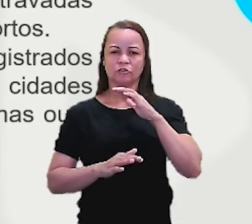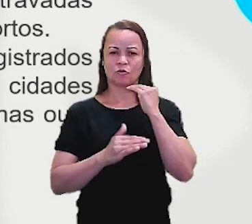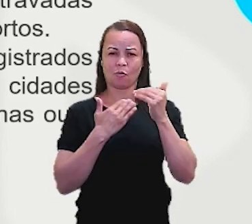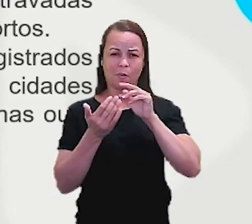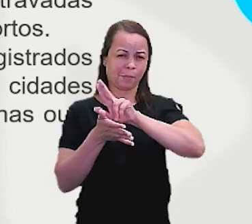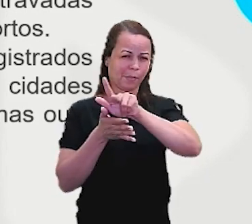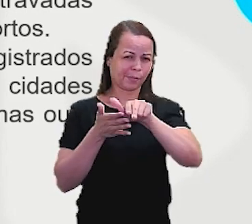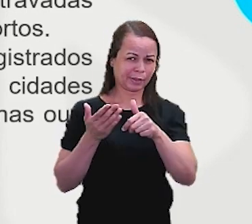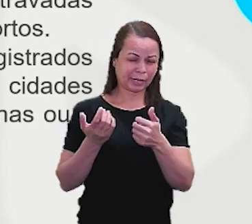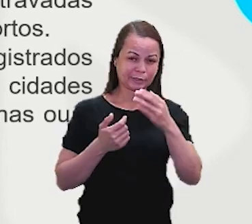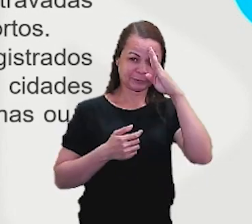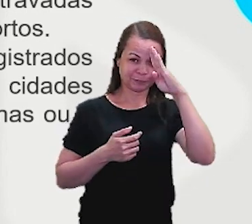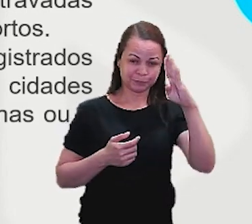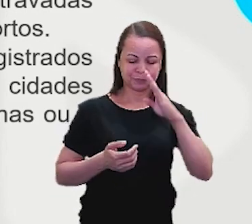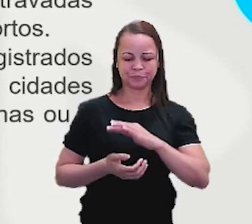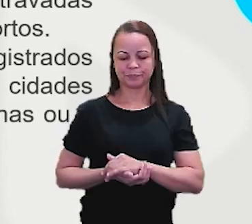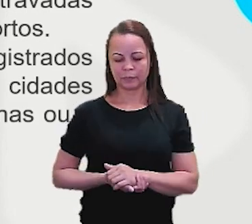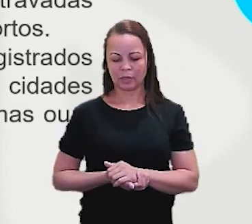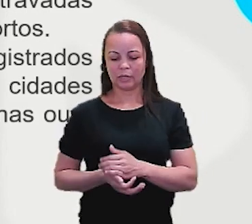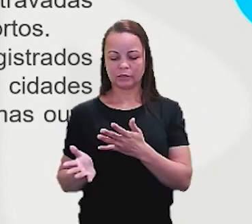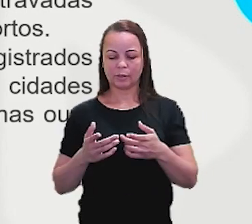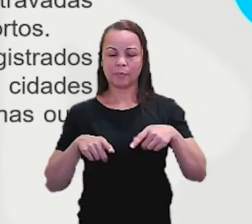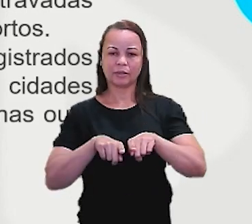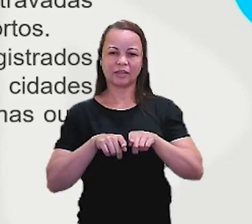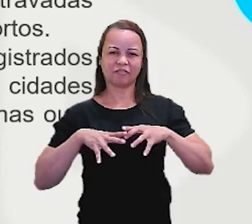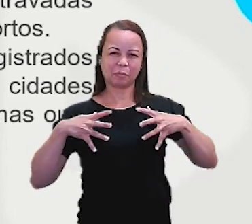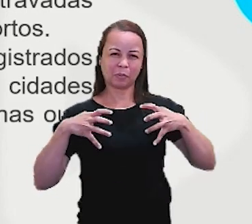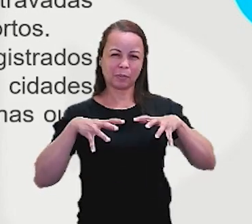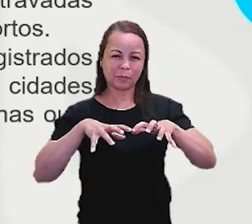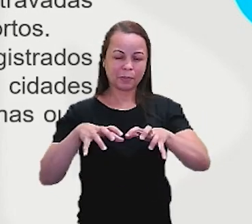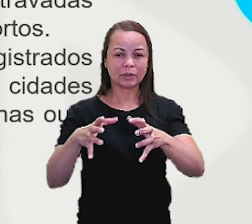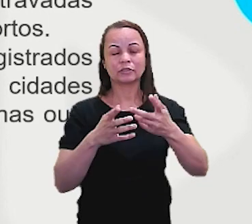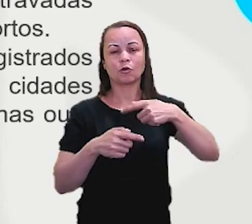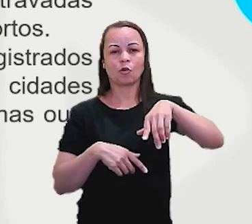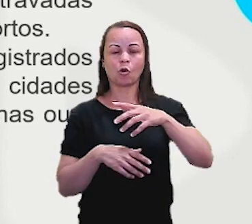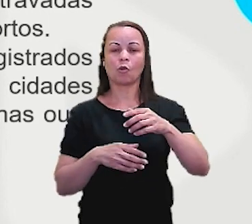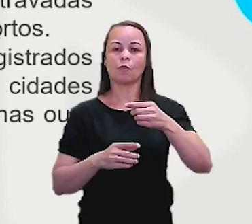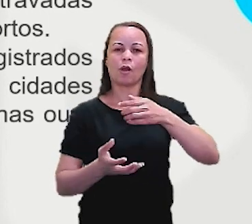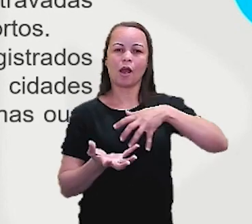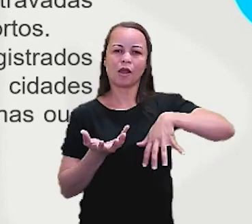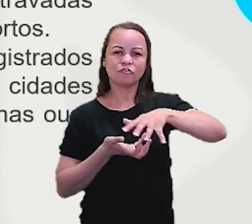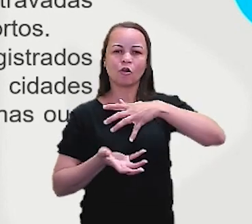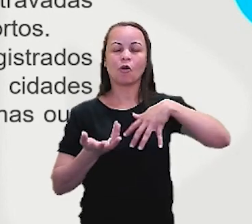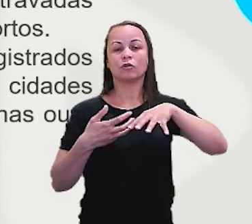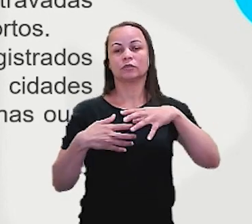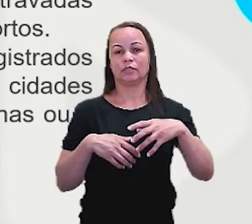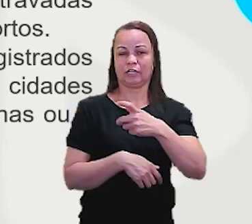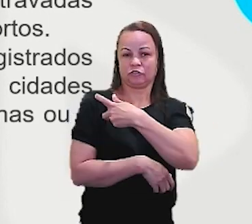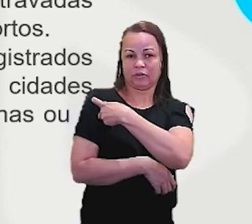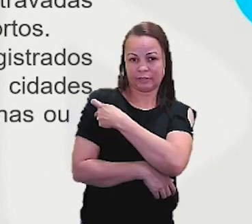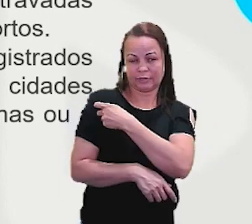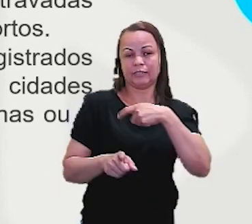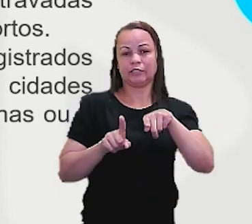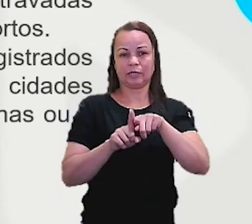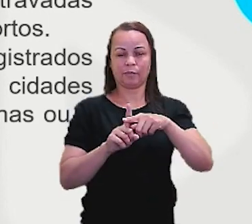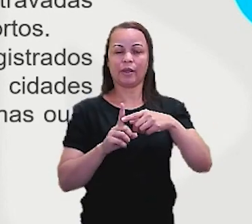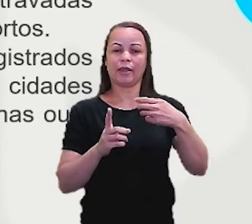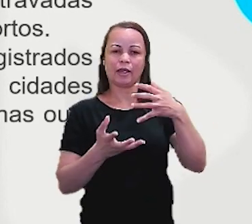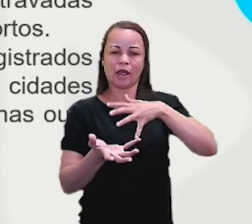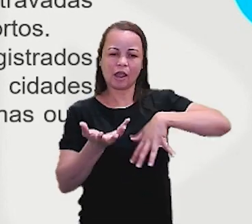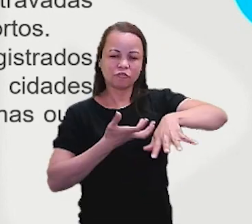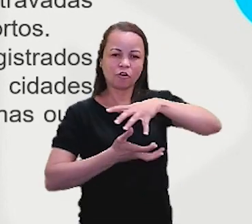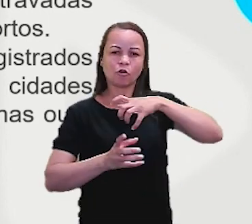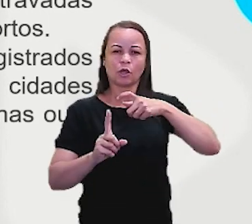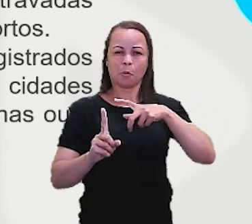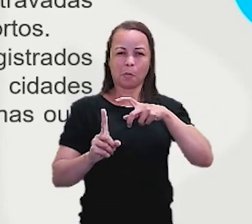foram registrados conflitos nas grandes cidades, como a Revolta das Vacinas ou a Revolta das Chibatadas. A Guerra dos Canudos e a Revolta